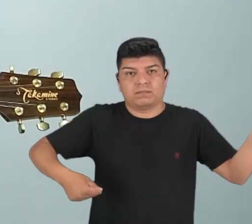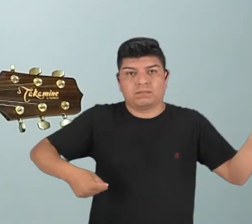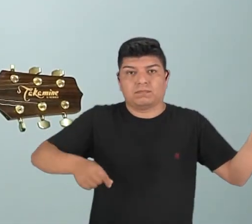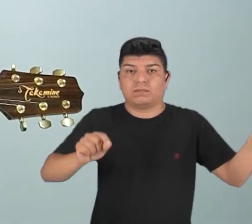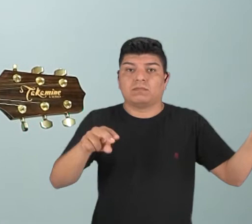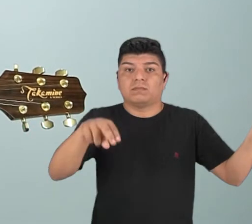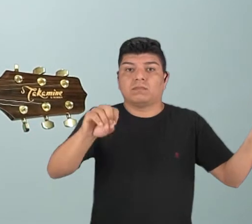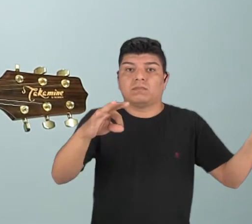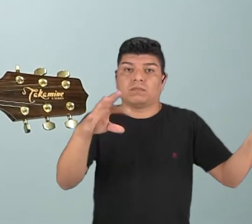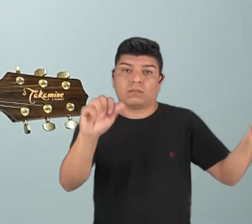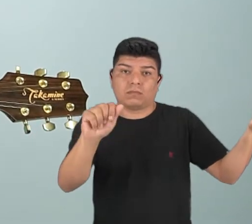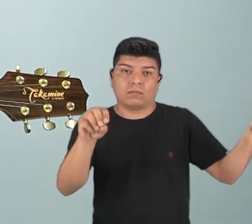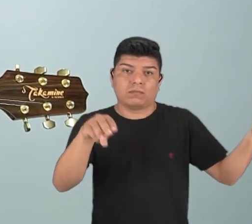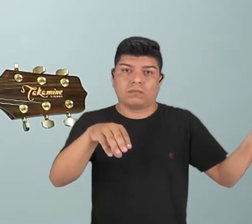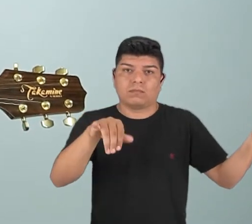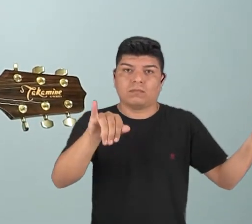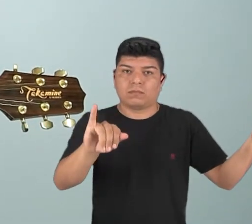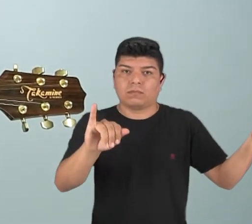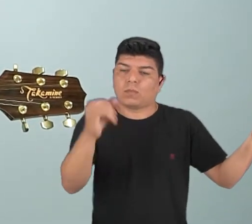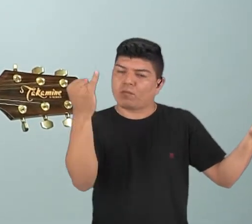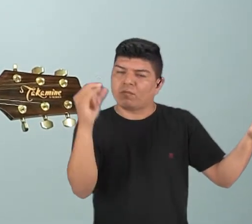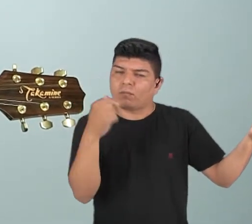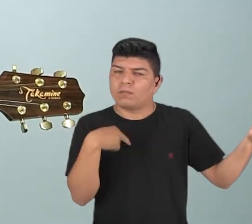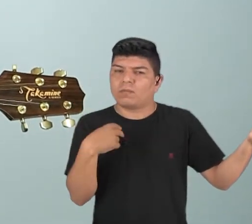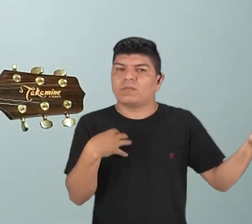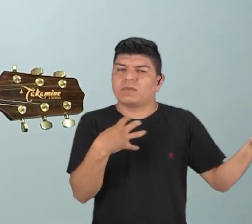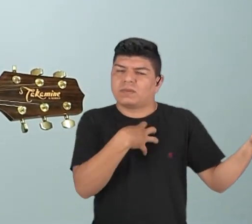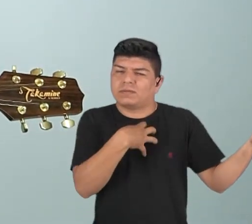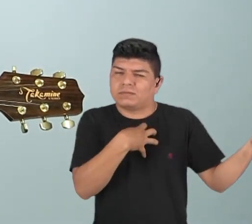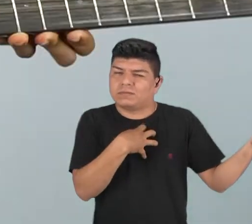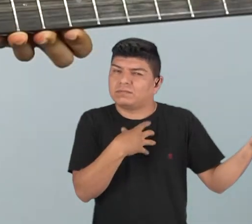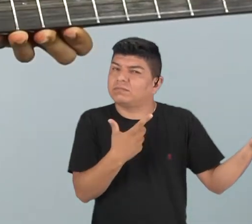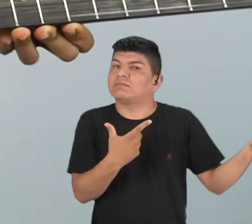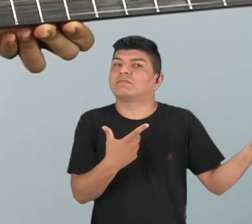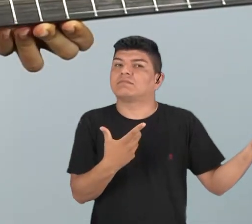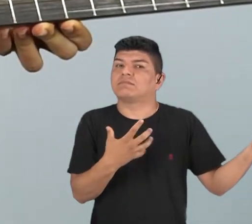Mi, é um Mi mais fino, mais agudo, vejam.